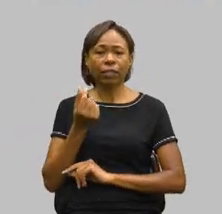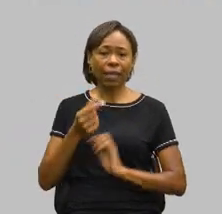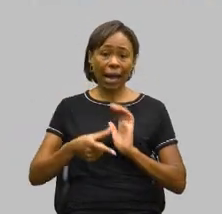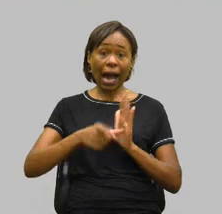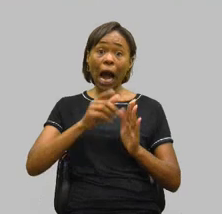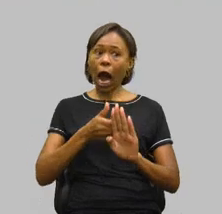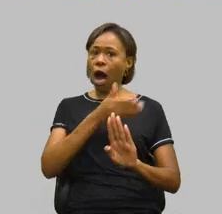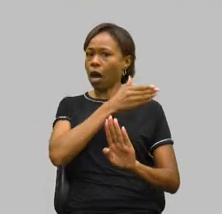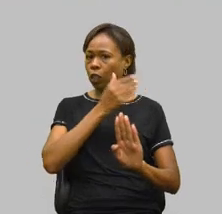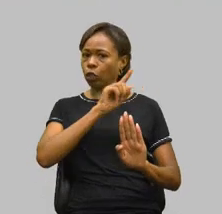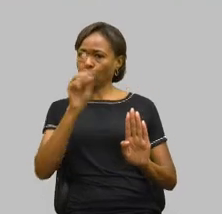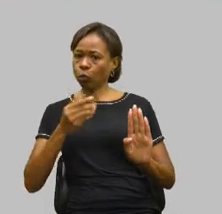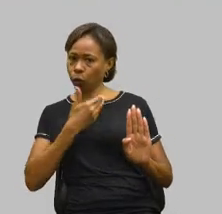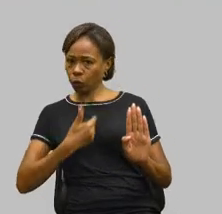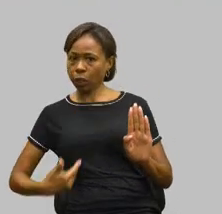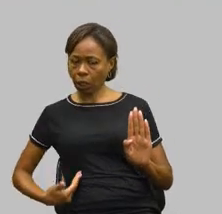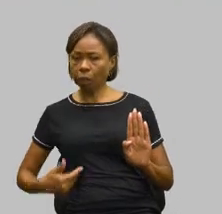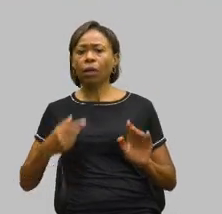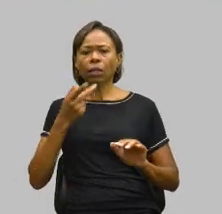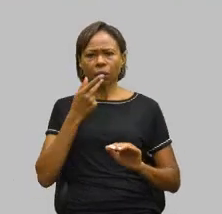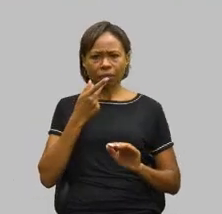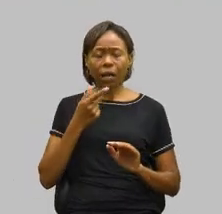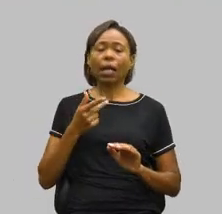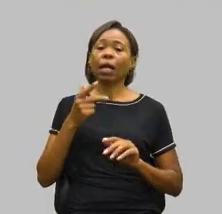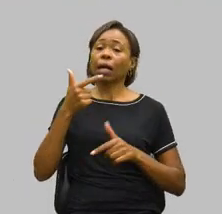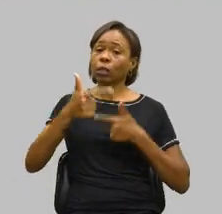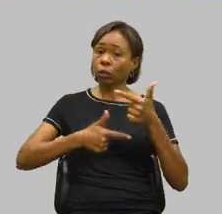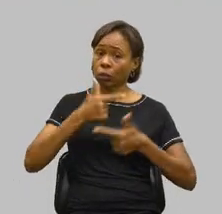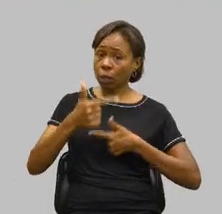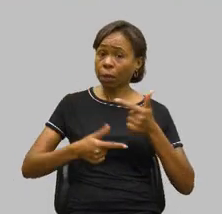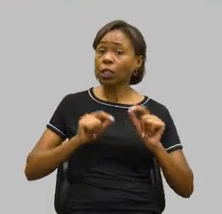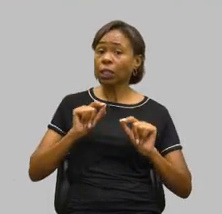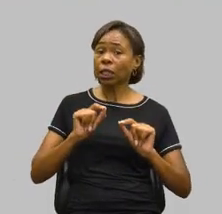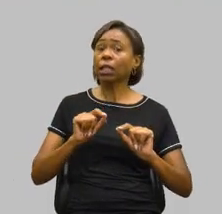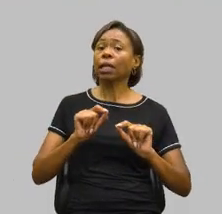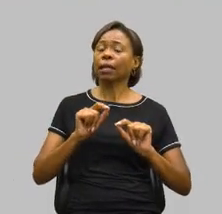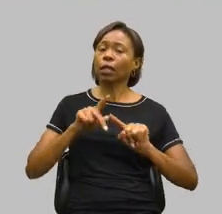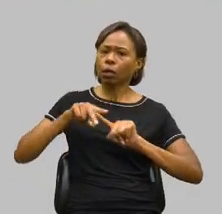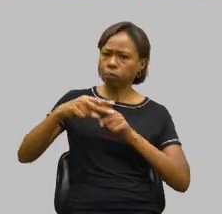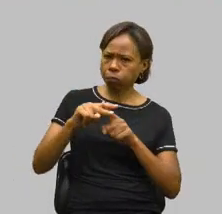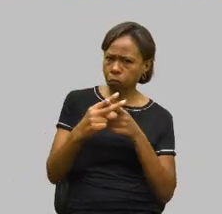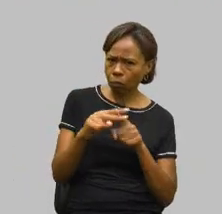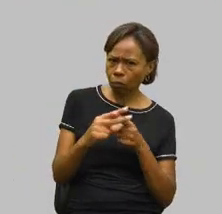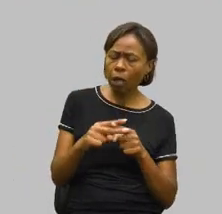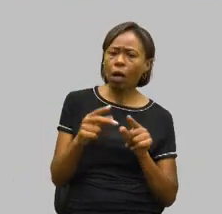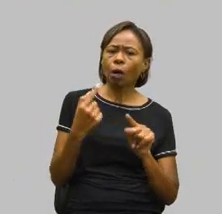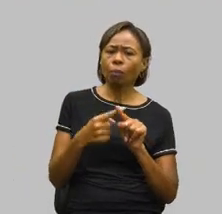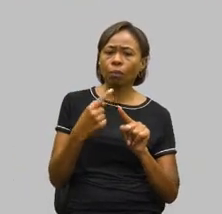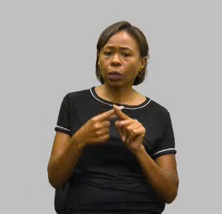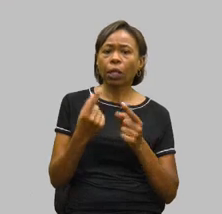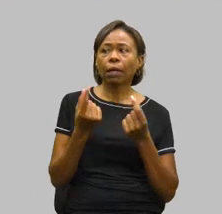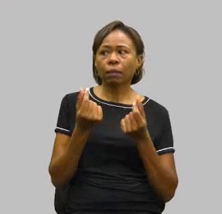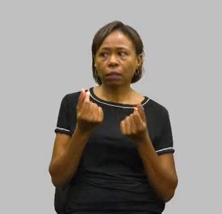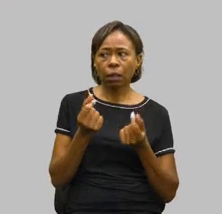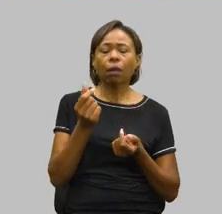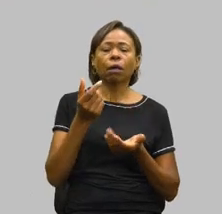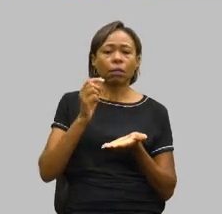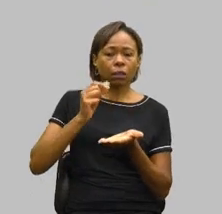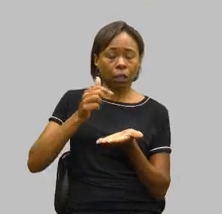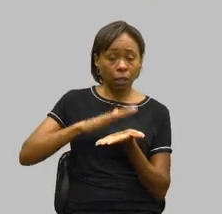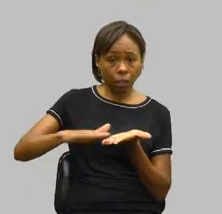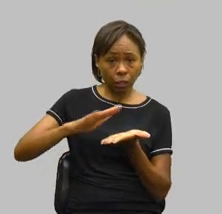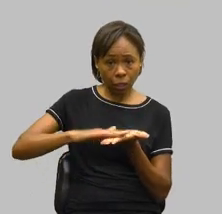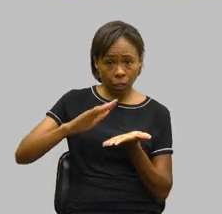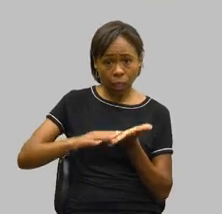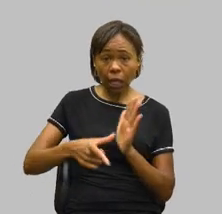que a gente tem aqui sim que falar do trabalho que foi realizado de regularização das despesas que até então os municípios não estavam